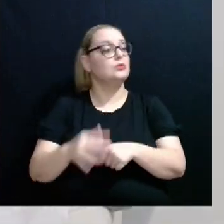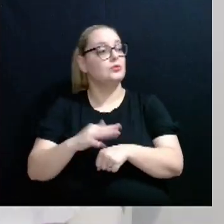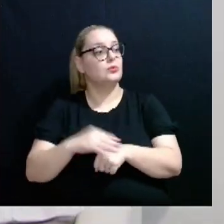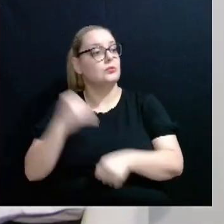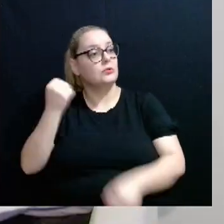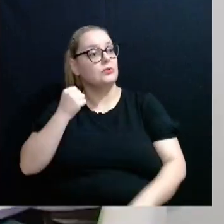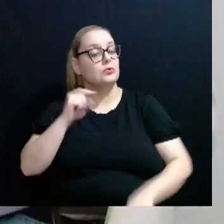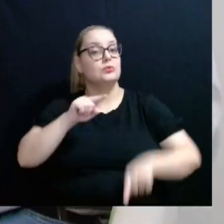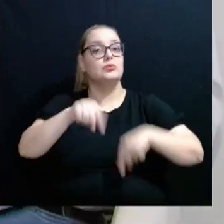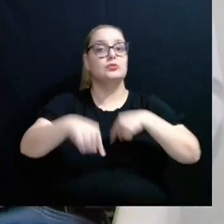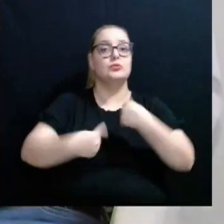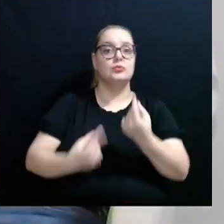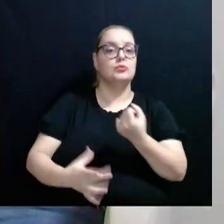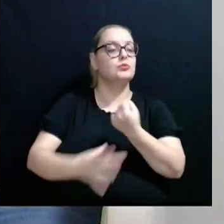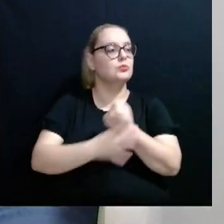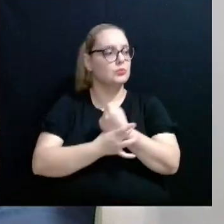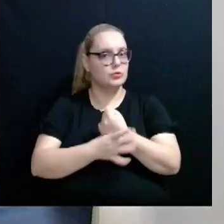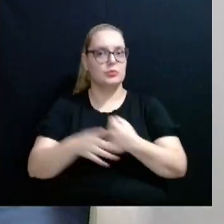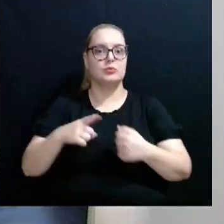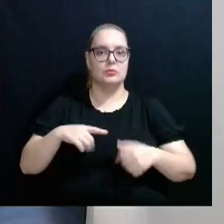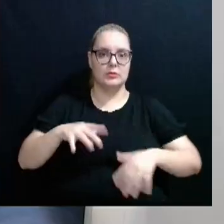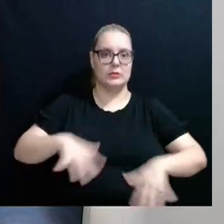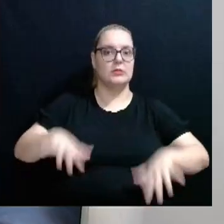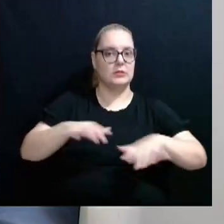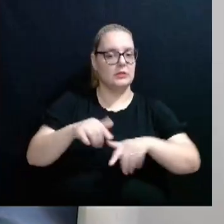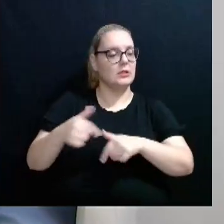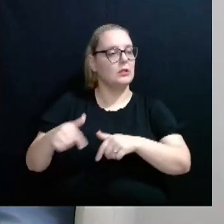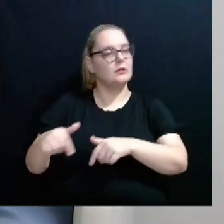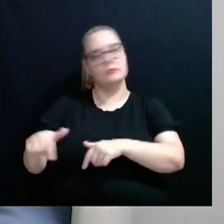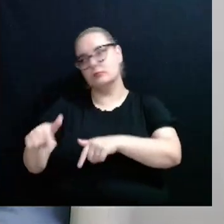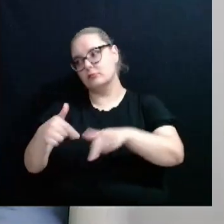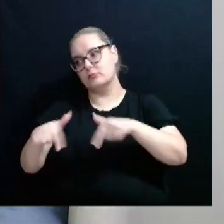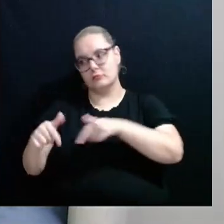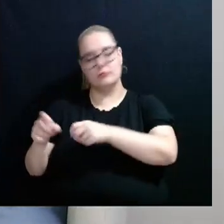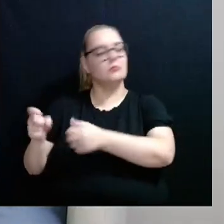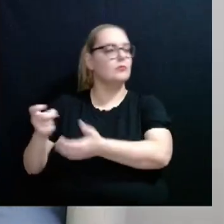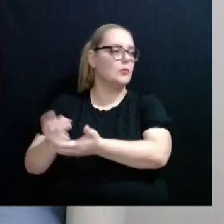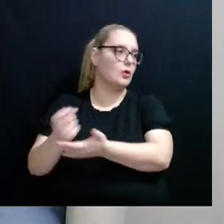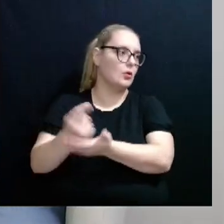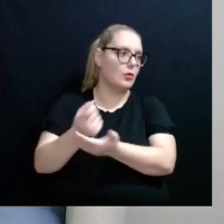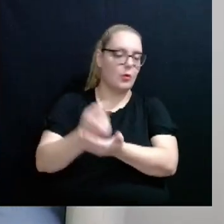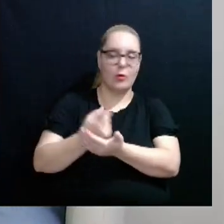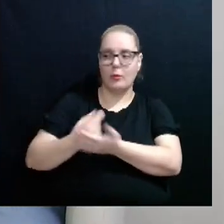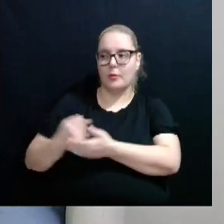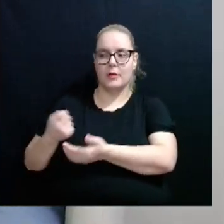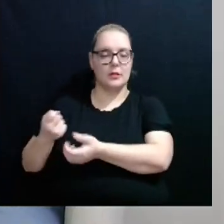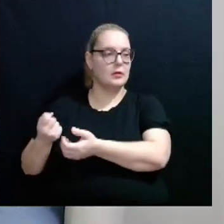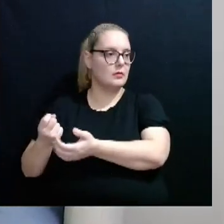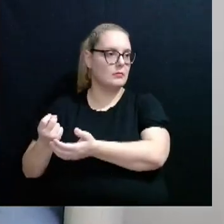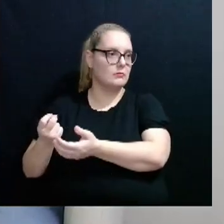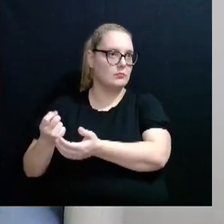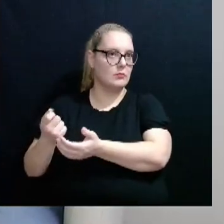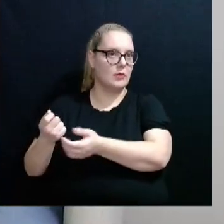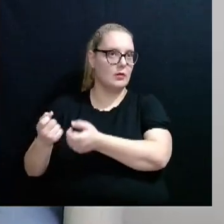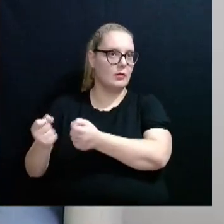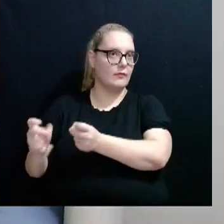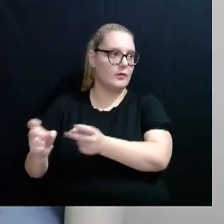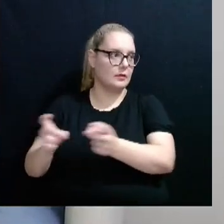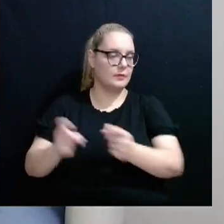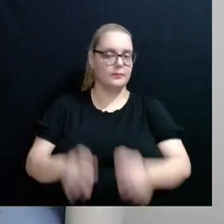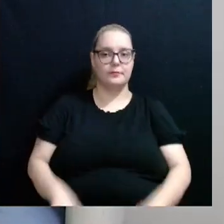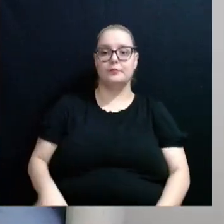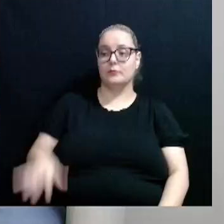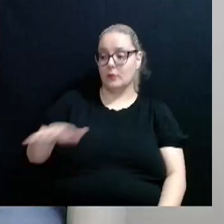seguros que a gente tem no mercado hoje em dia? Boa pergunta. O seguro de doenças graves, ele está dentro do ramo do seguro de